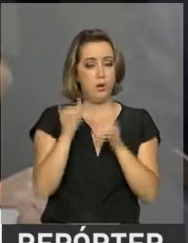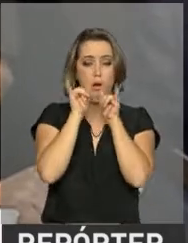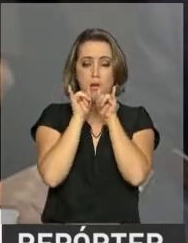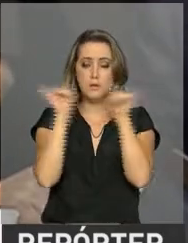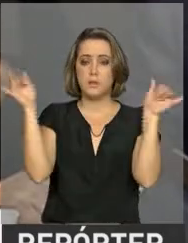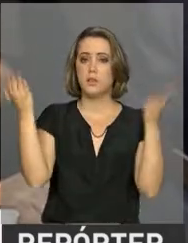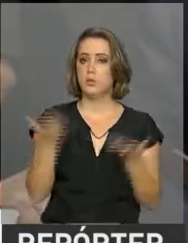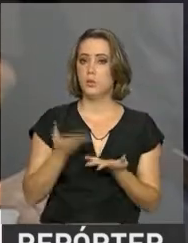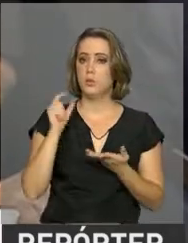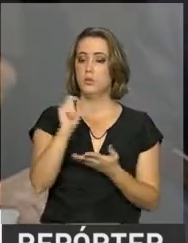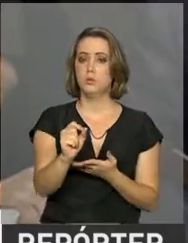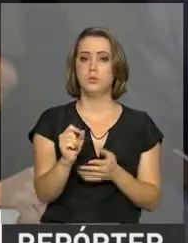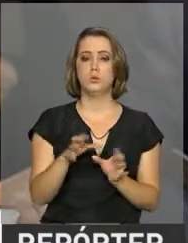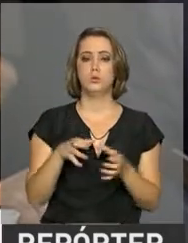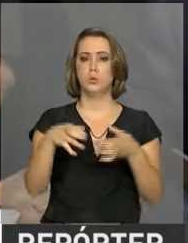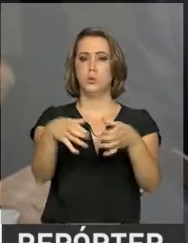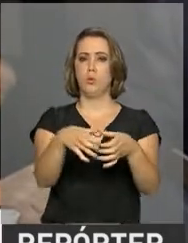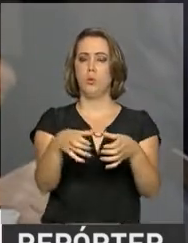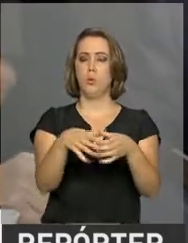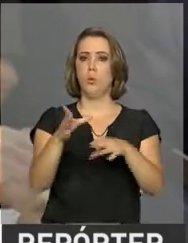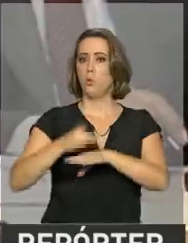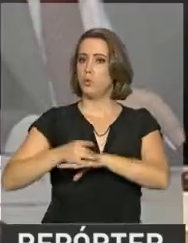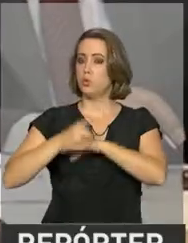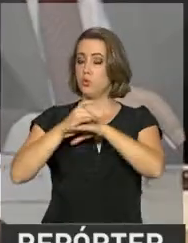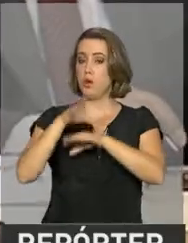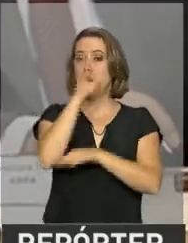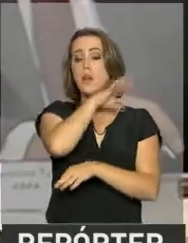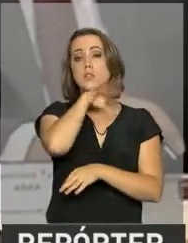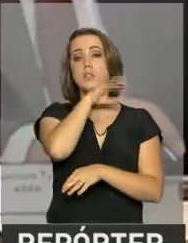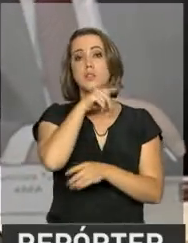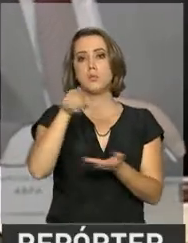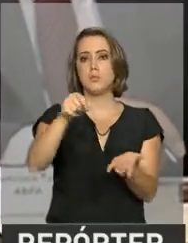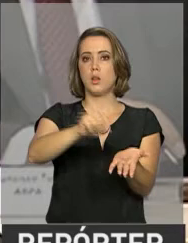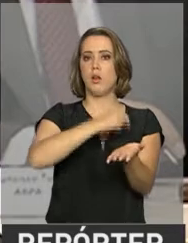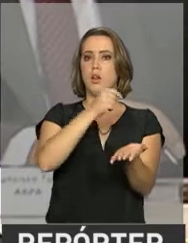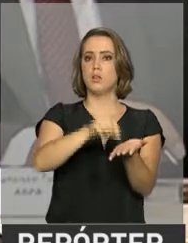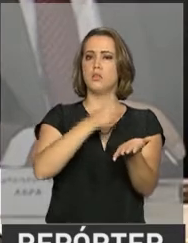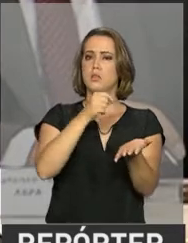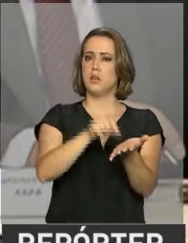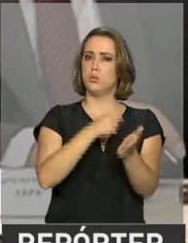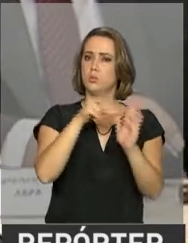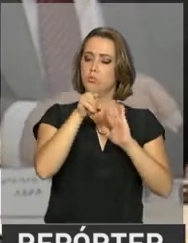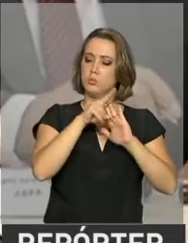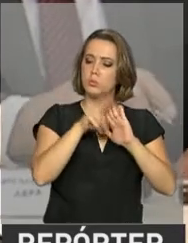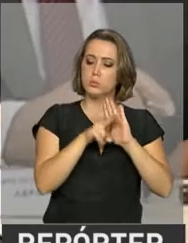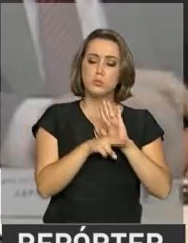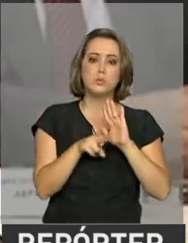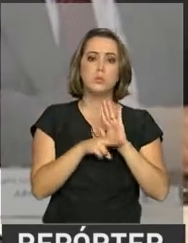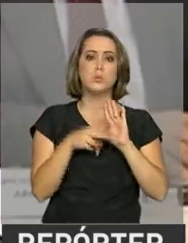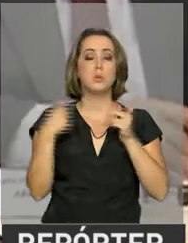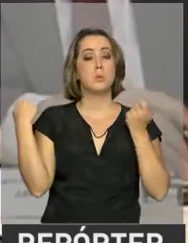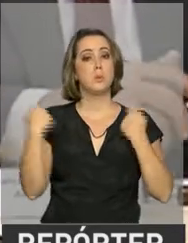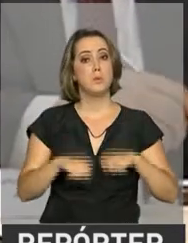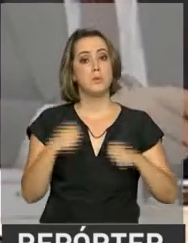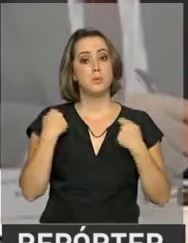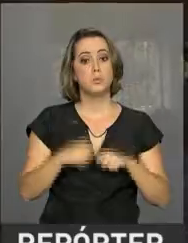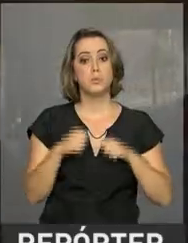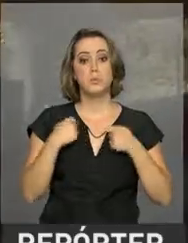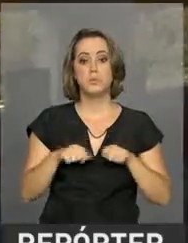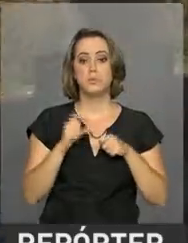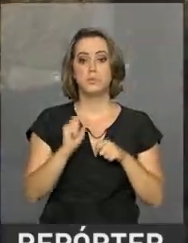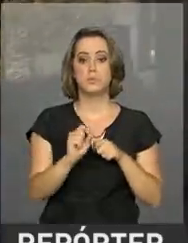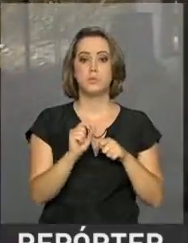integrantes da associação brasileira de proteína animal a assinatura de uma instrução normativa que vai exigir entre outras medidas